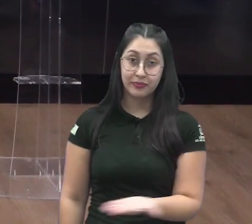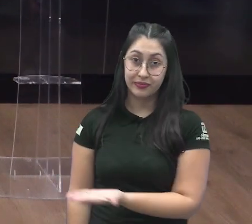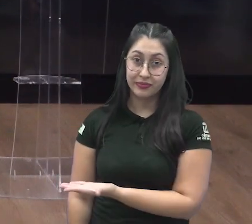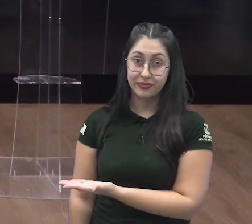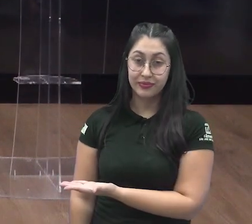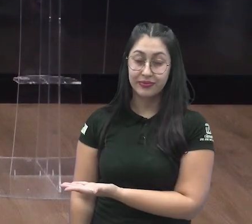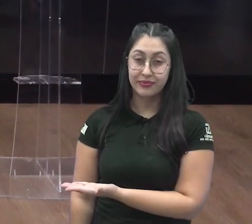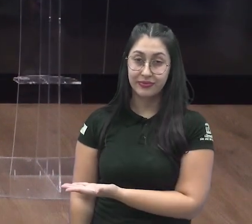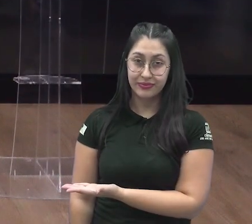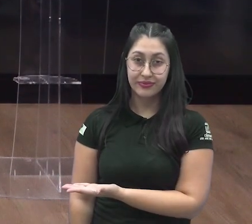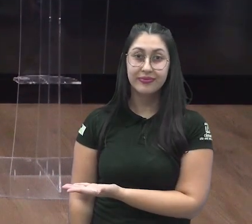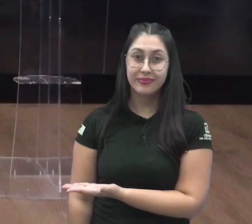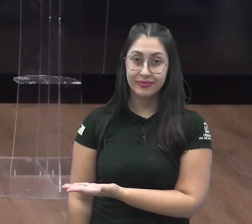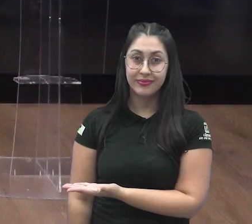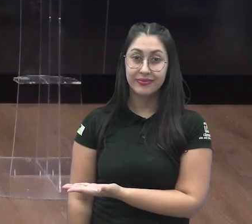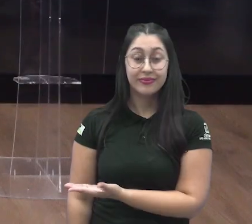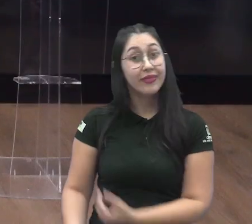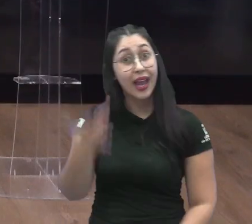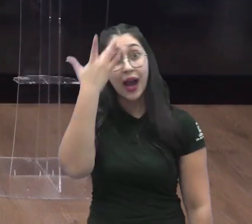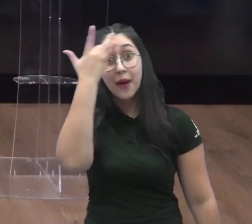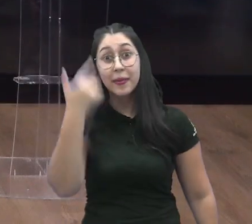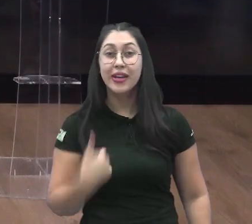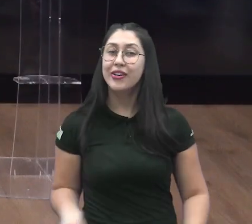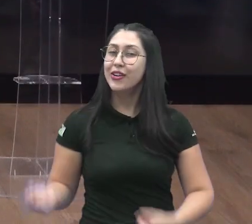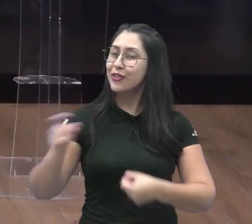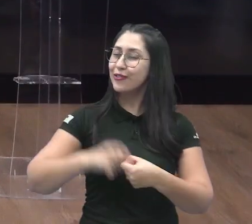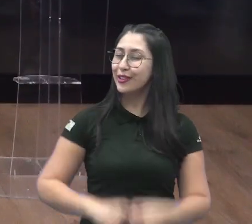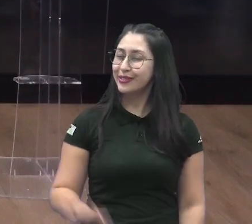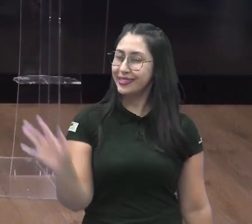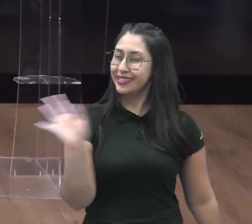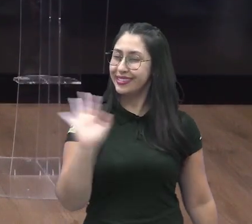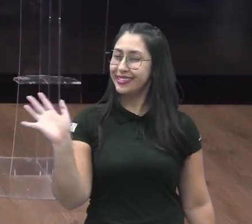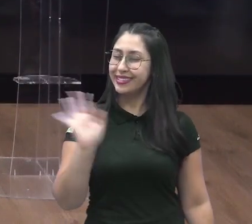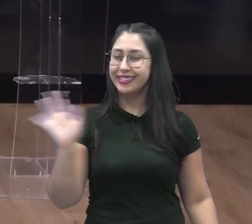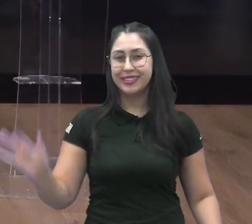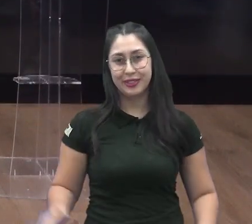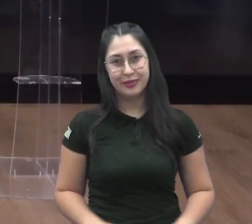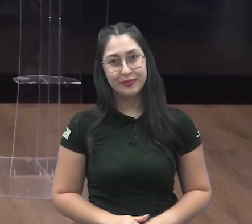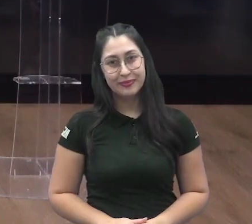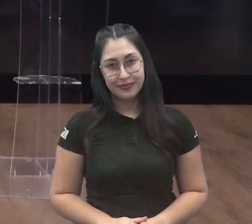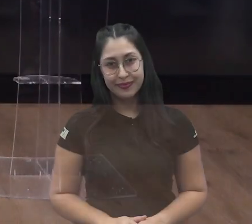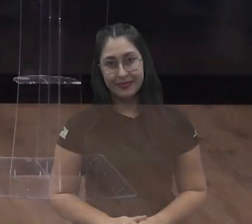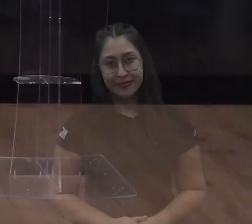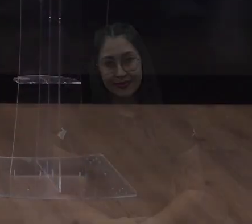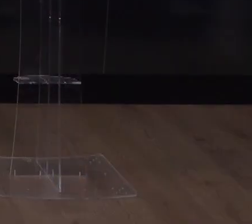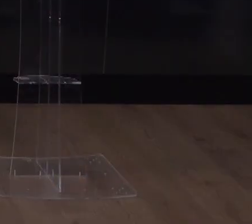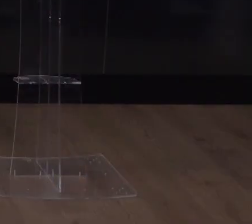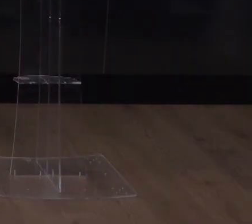YouTube, @TV Câmara SJC. Amanhã estou de volta. Até lá!